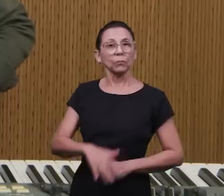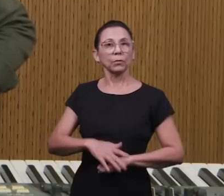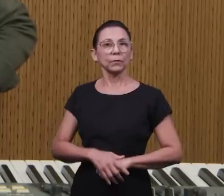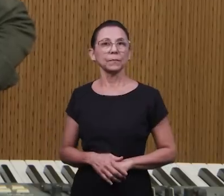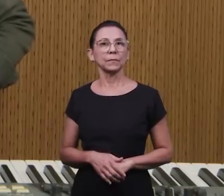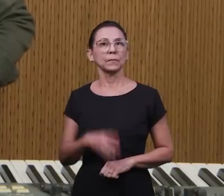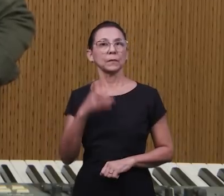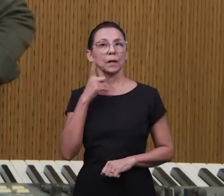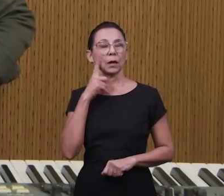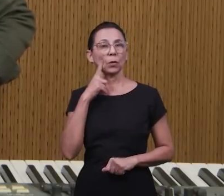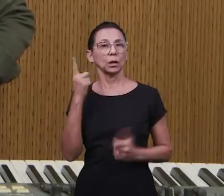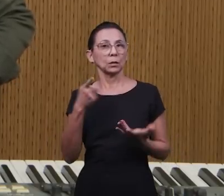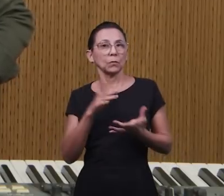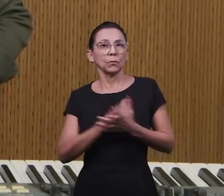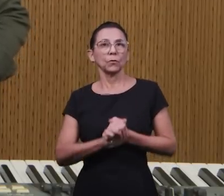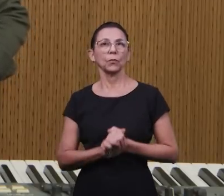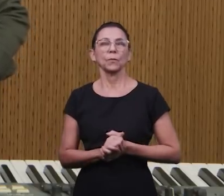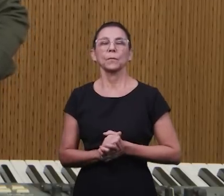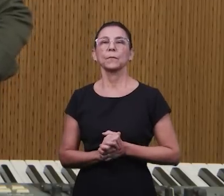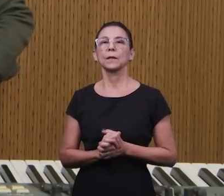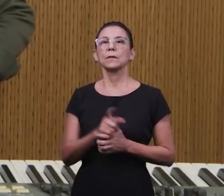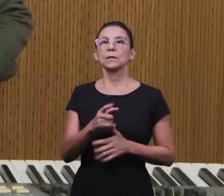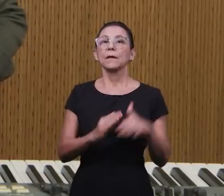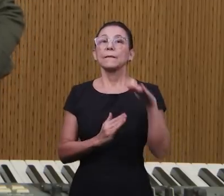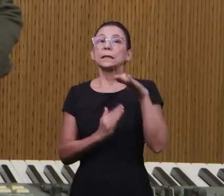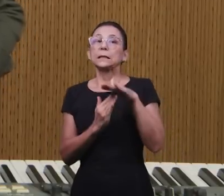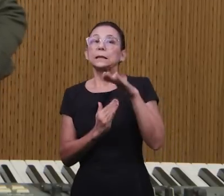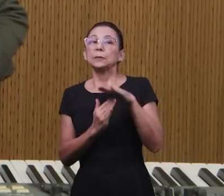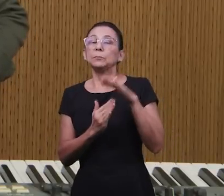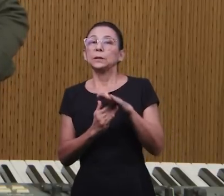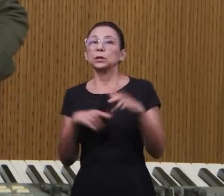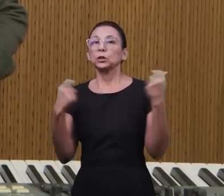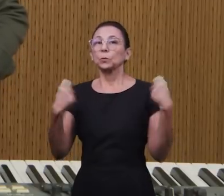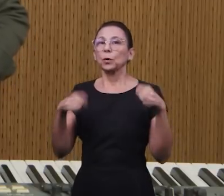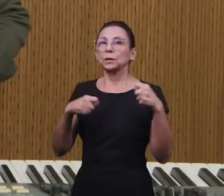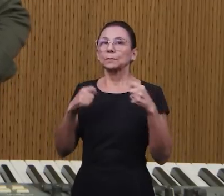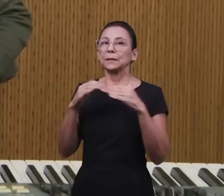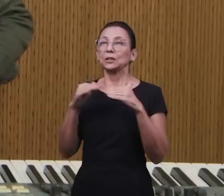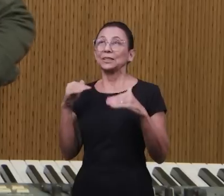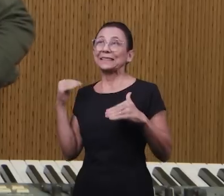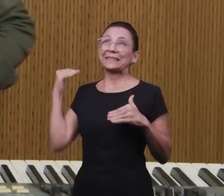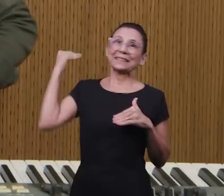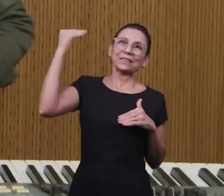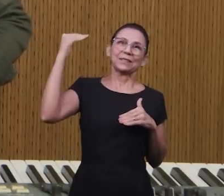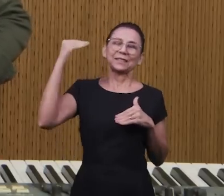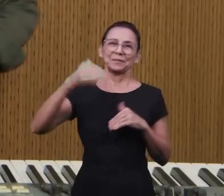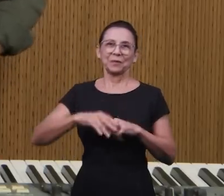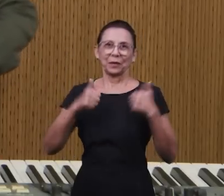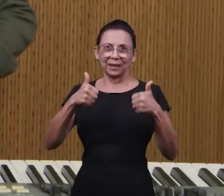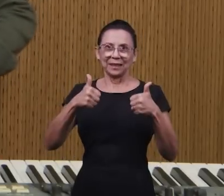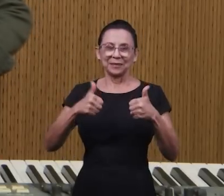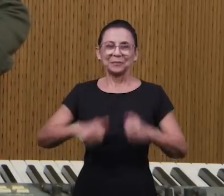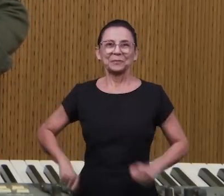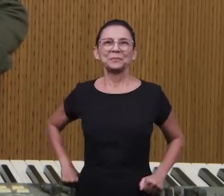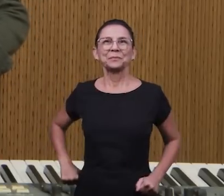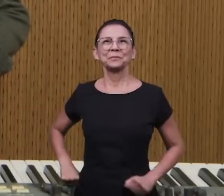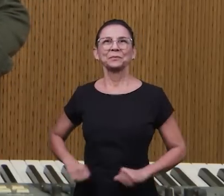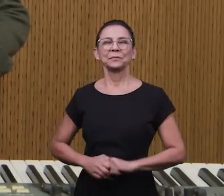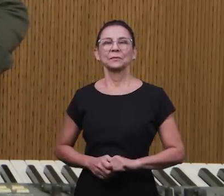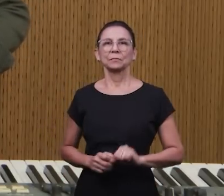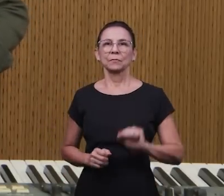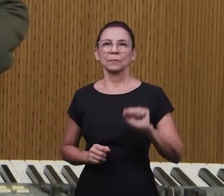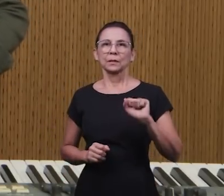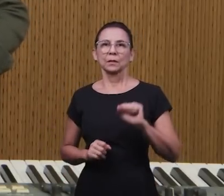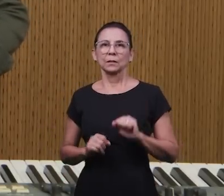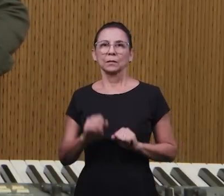a gente estabeleça limites e possibilidades de superação para o nosso corpo, ok? Fizemos